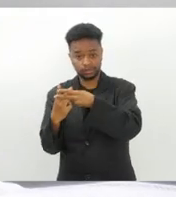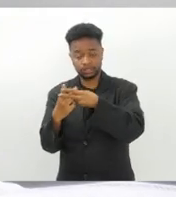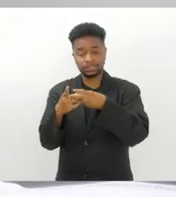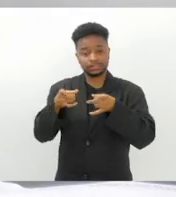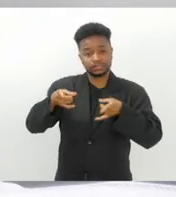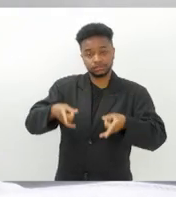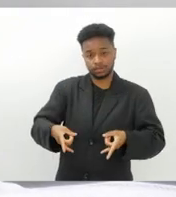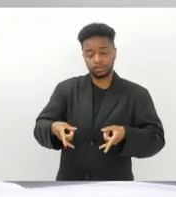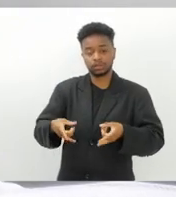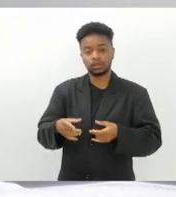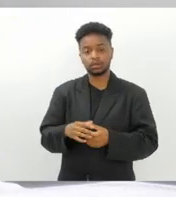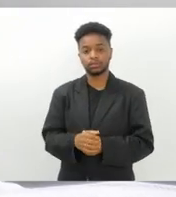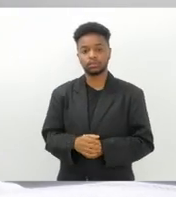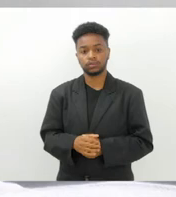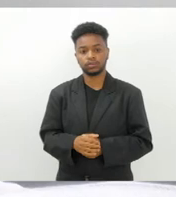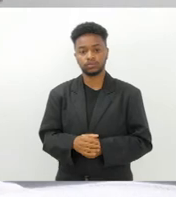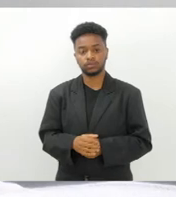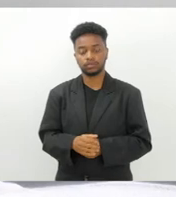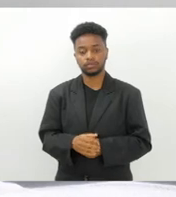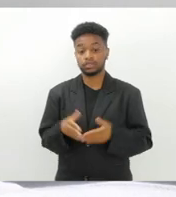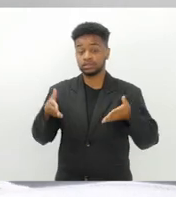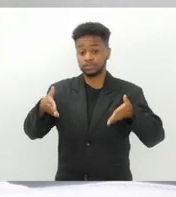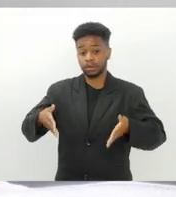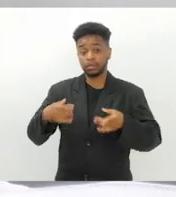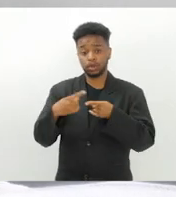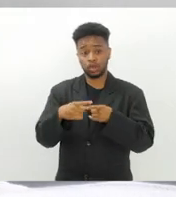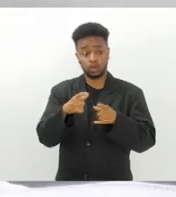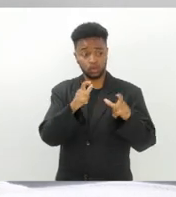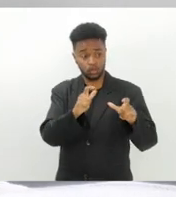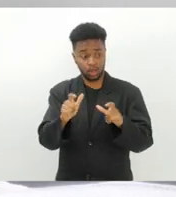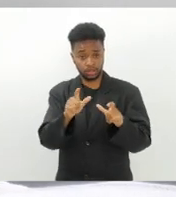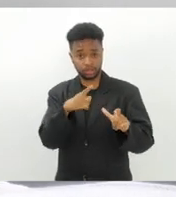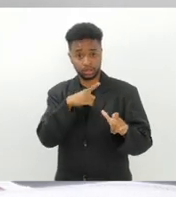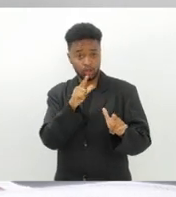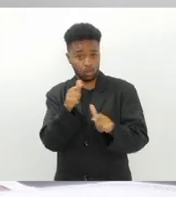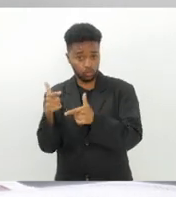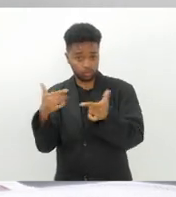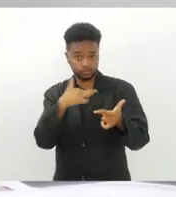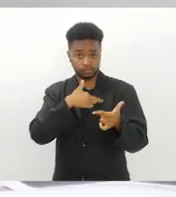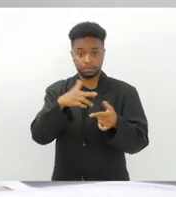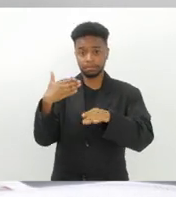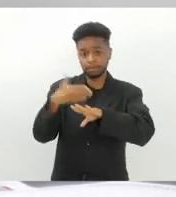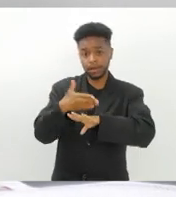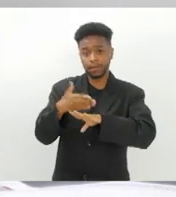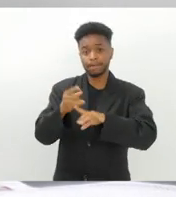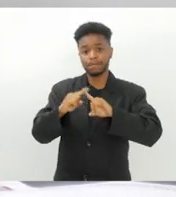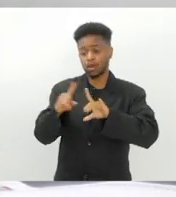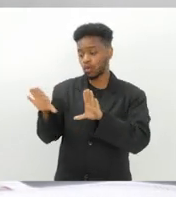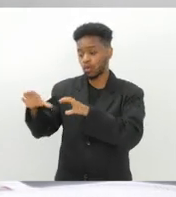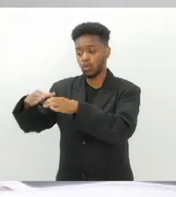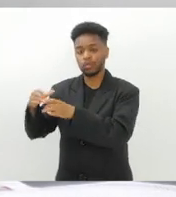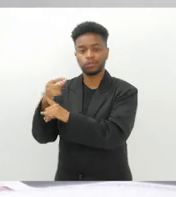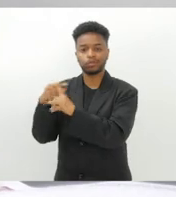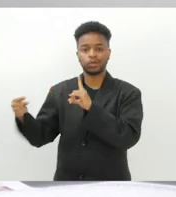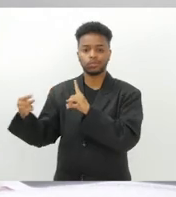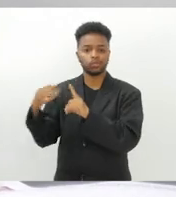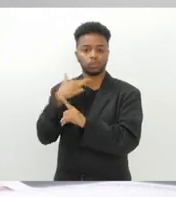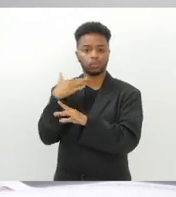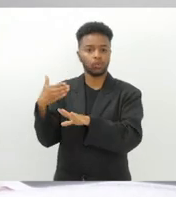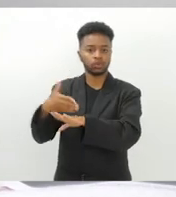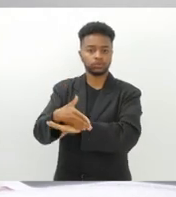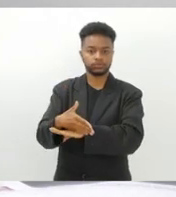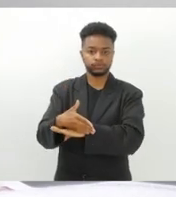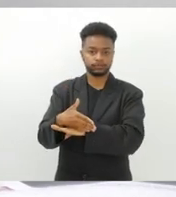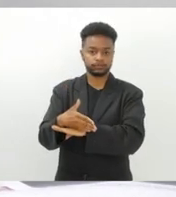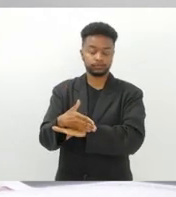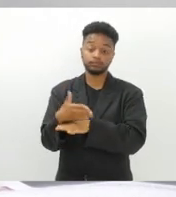cemitérios, onde outras religiões tinham acesso, mas as religiões afro eram proibidas.